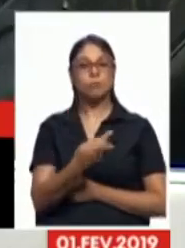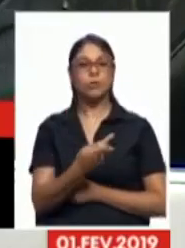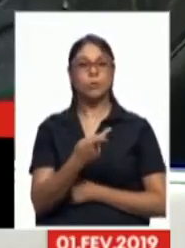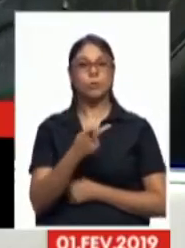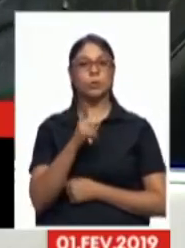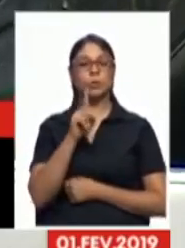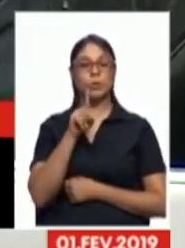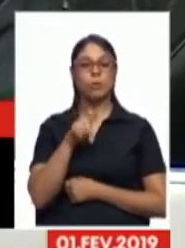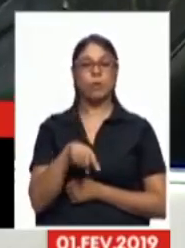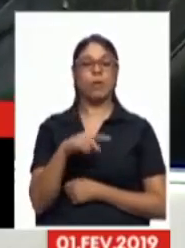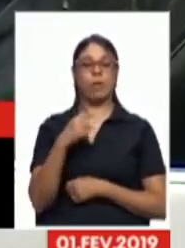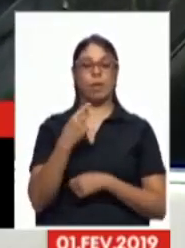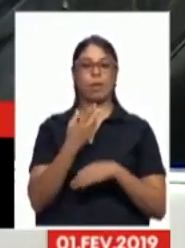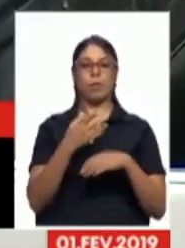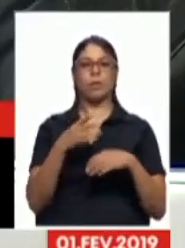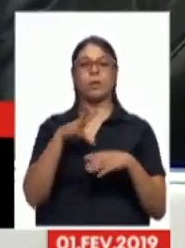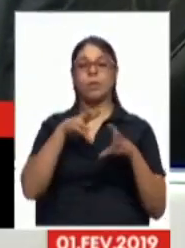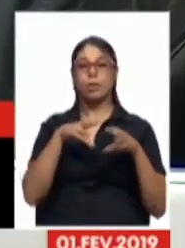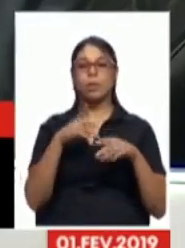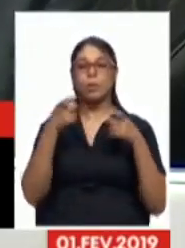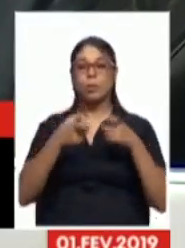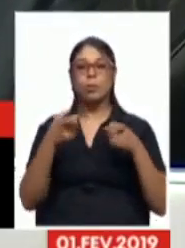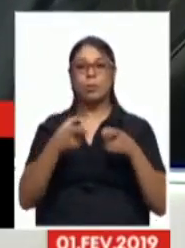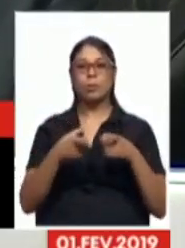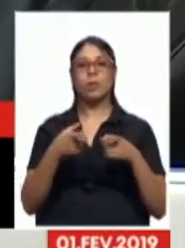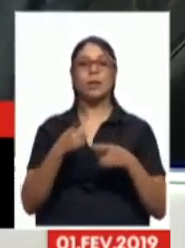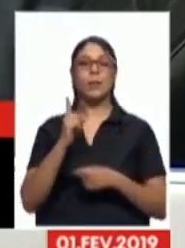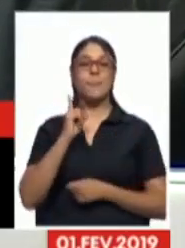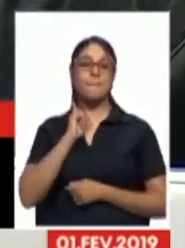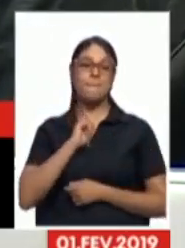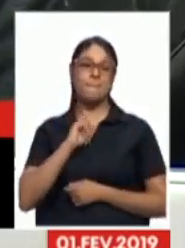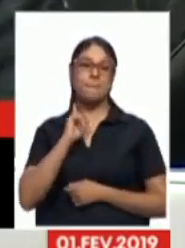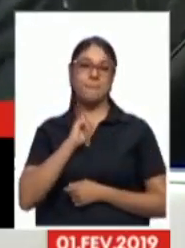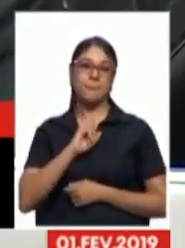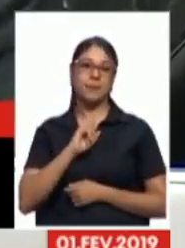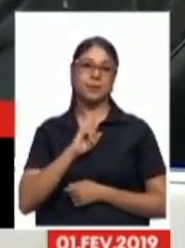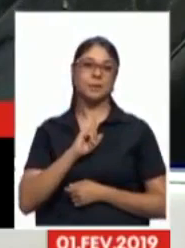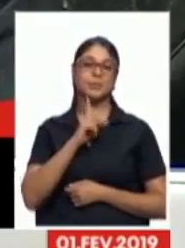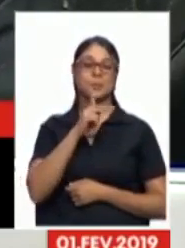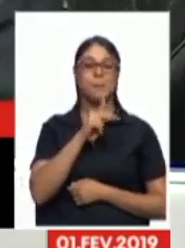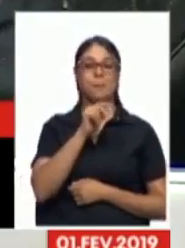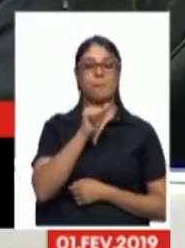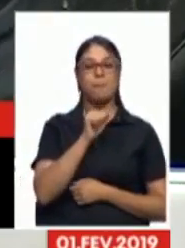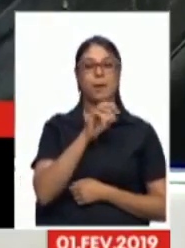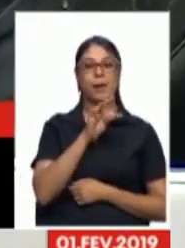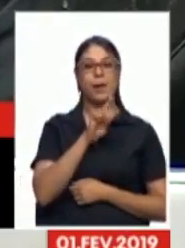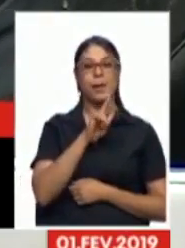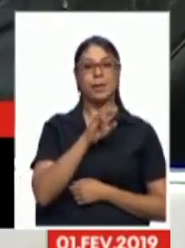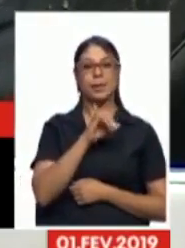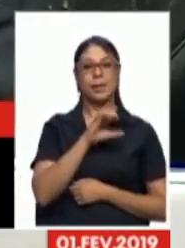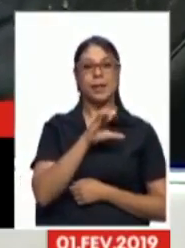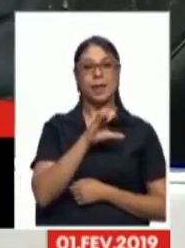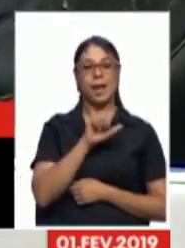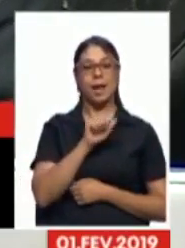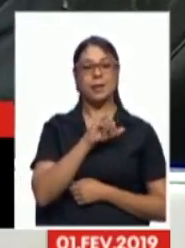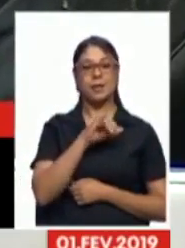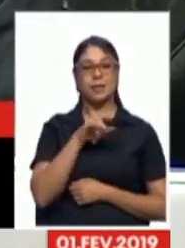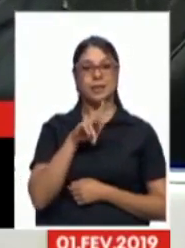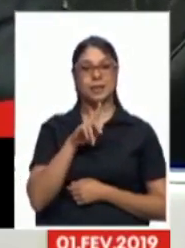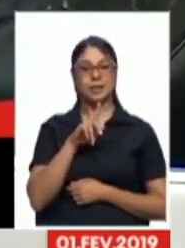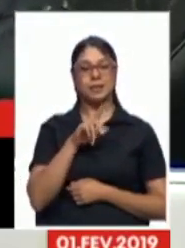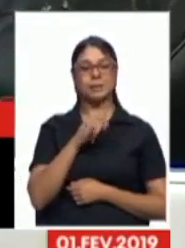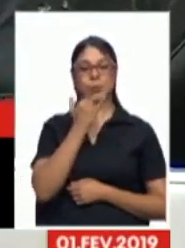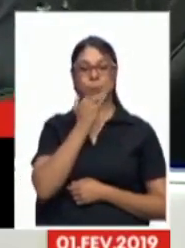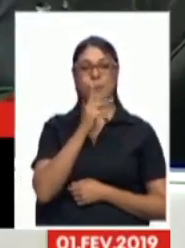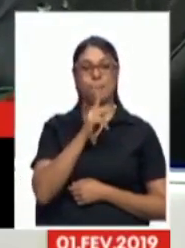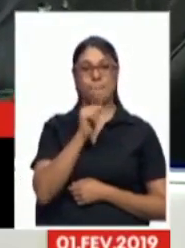terra carinhosamente chamada de Minas Patriazinha. Abro aspas. Sendo